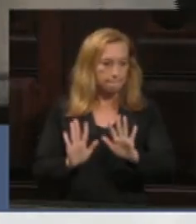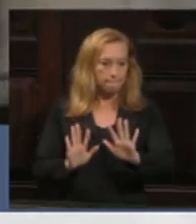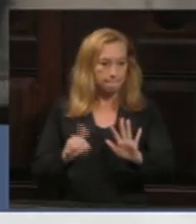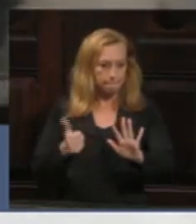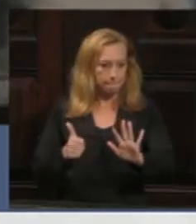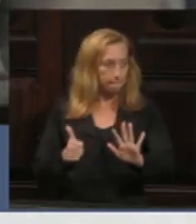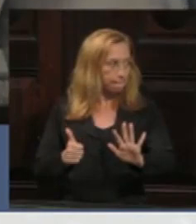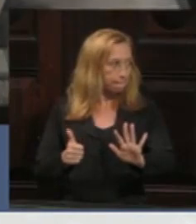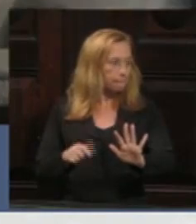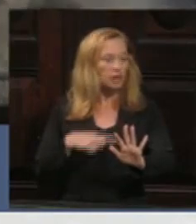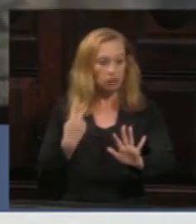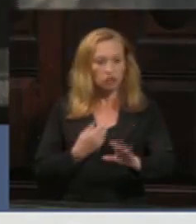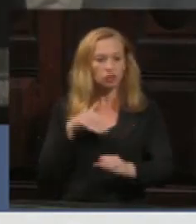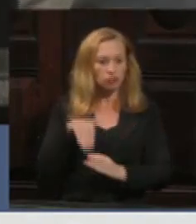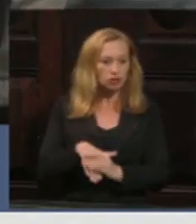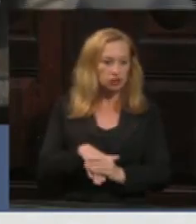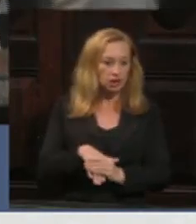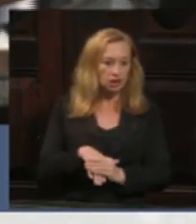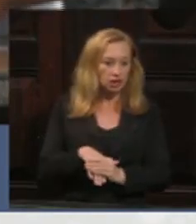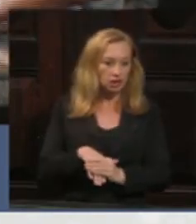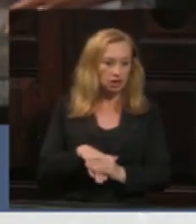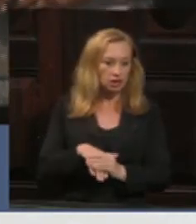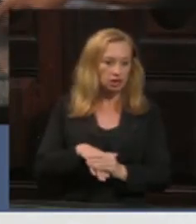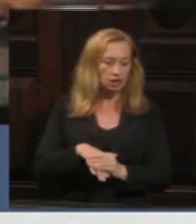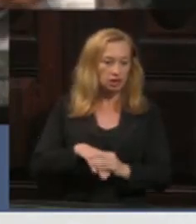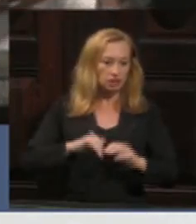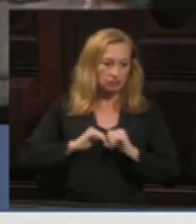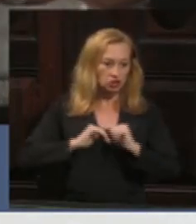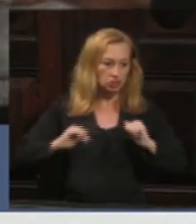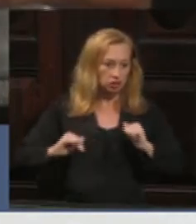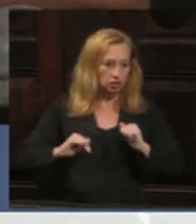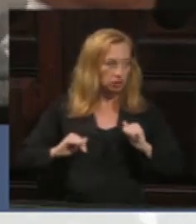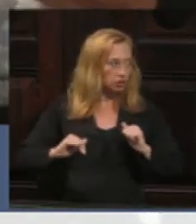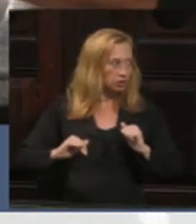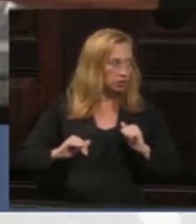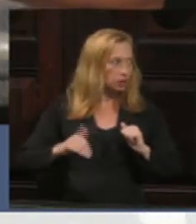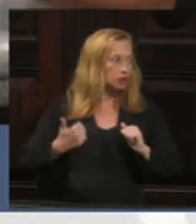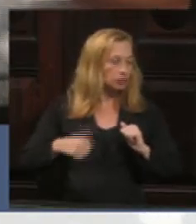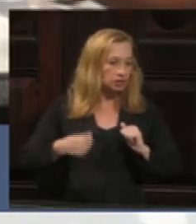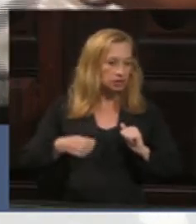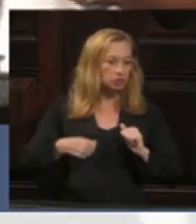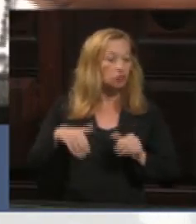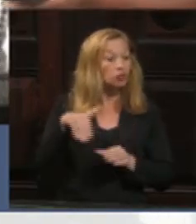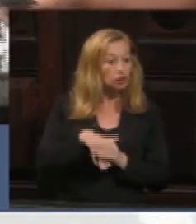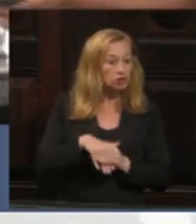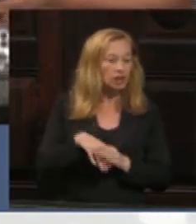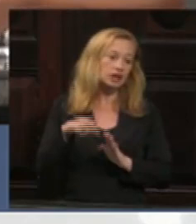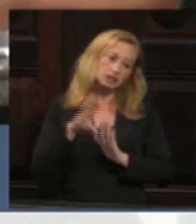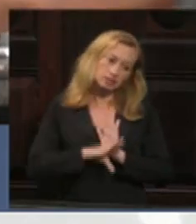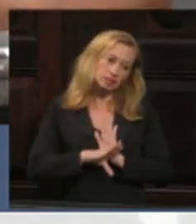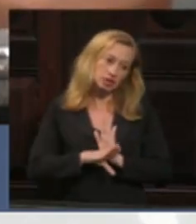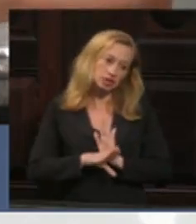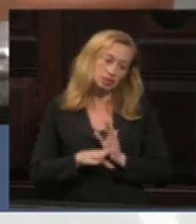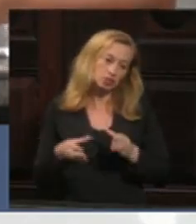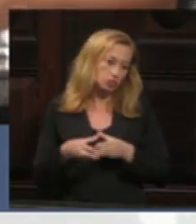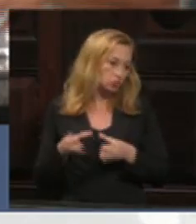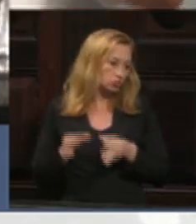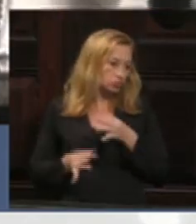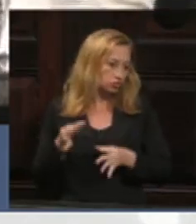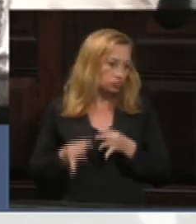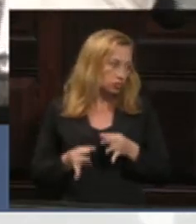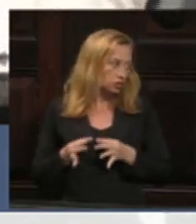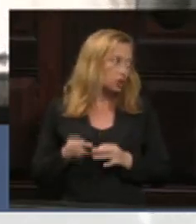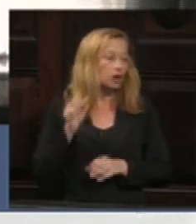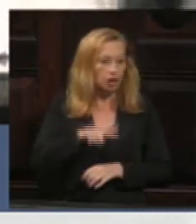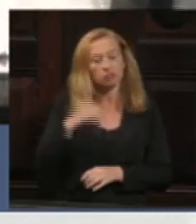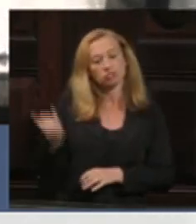Primeiro, nós vamos votar sem prejuízo do substitutivo. Nós vamos ter que votar as emendas da Comissão de Constituição e Justiça. Então, é